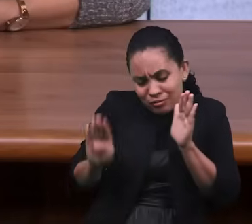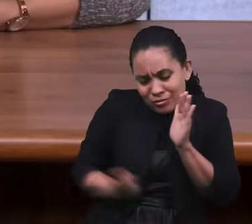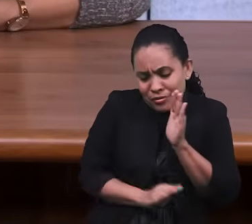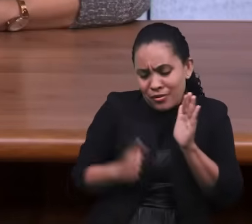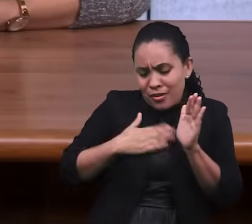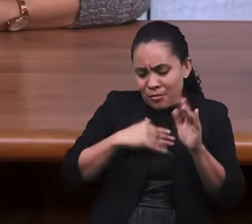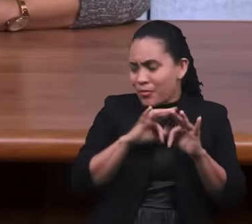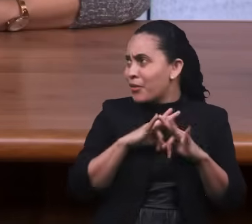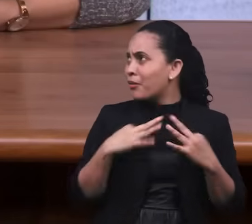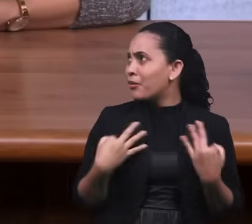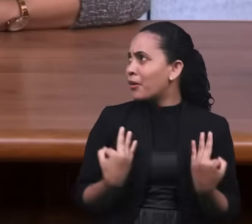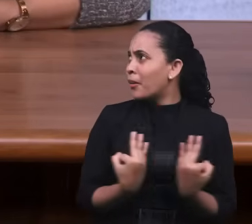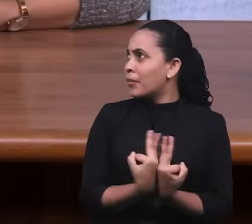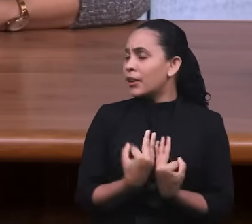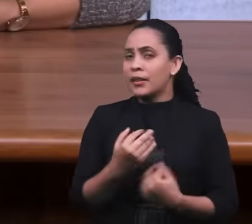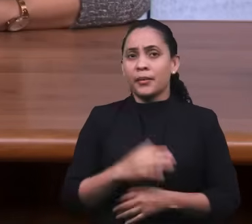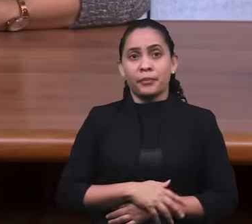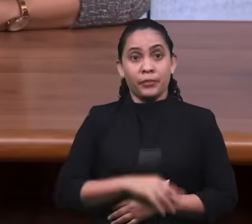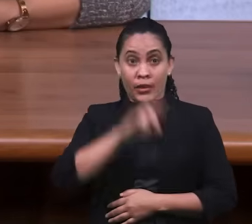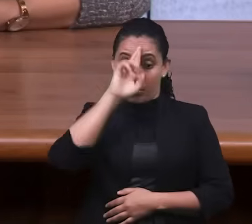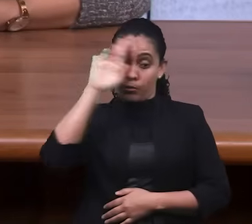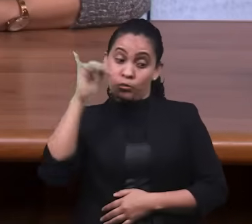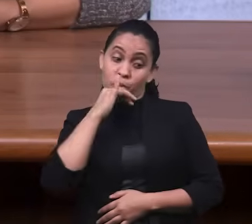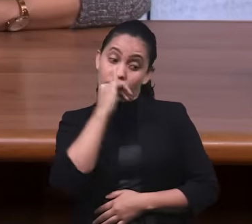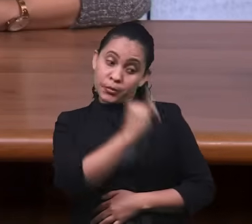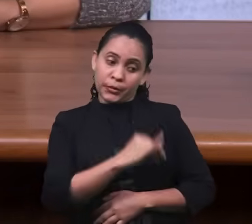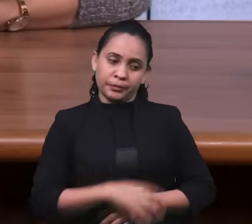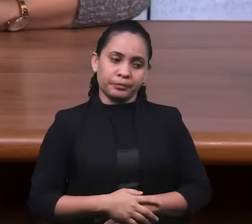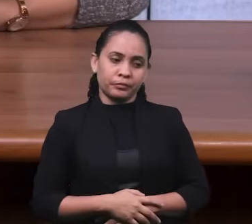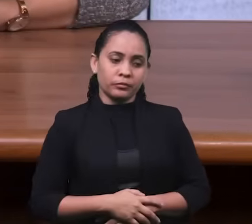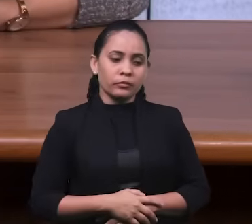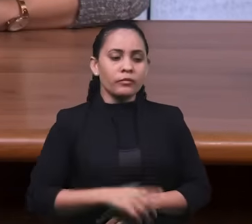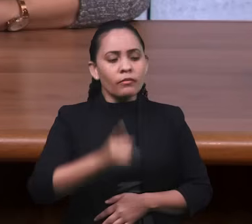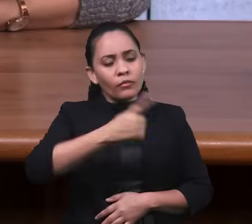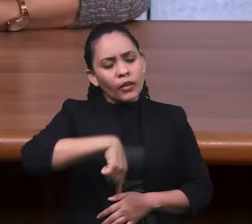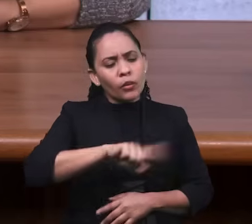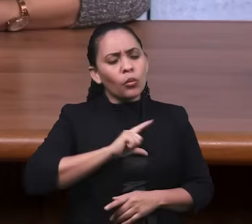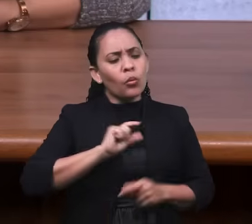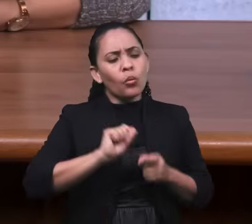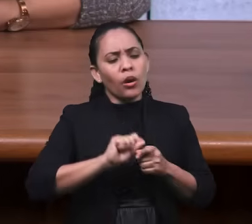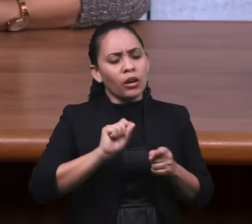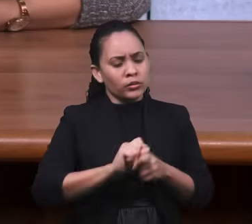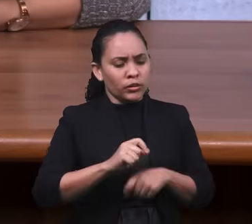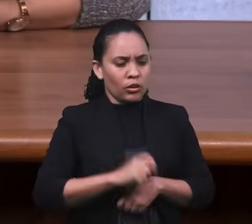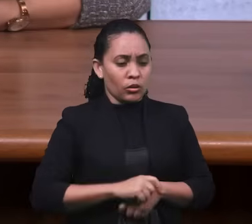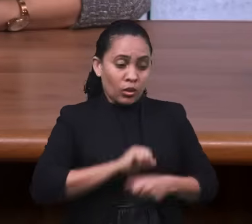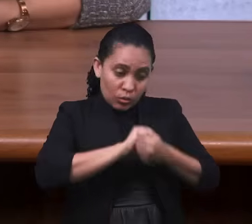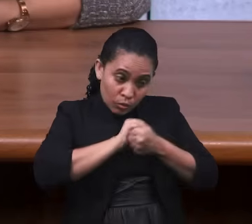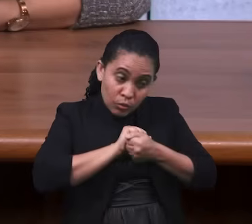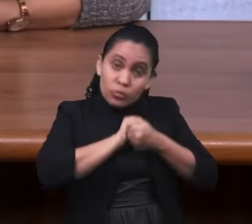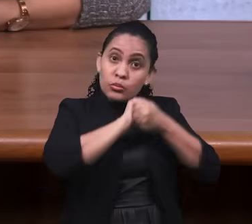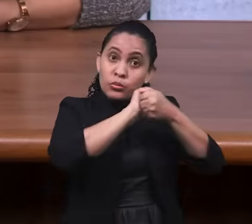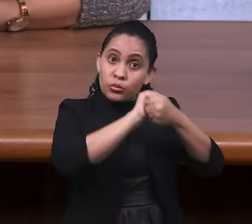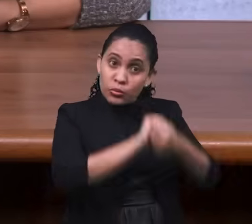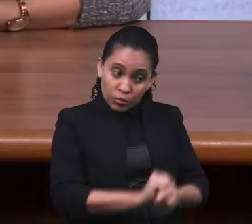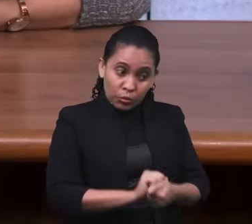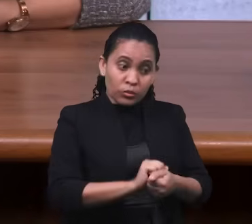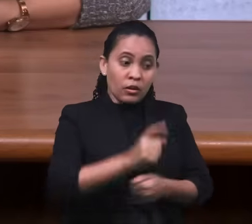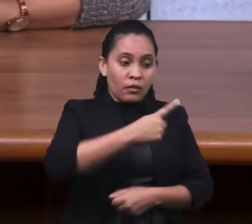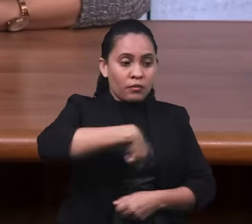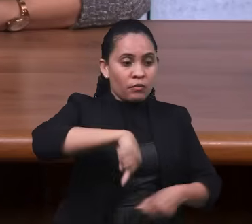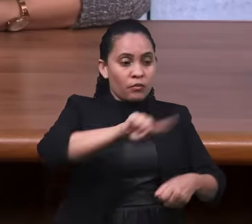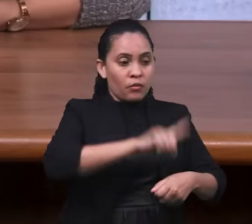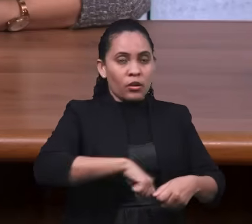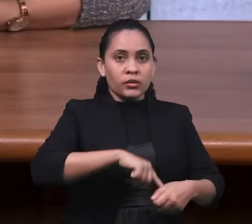meu pai. E o Senhor lhe disse: Porquanto eu hei de ser contigo, tu ferirás